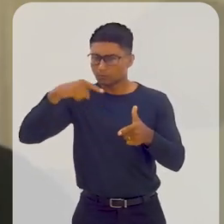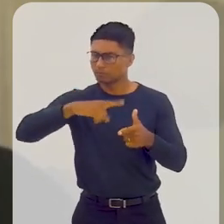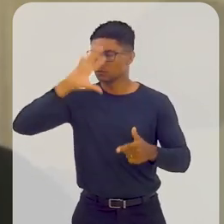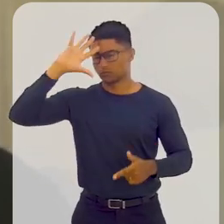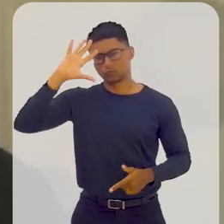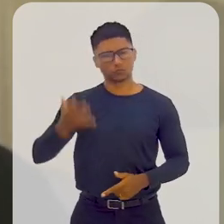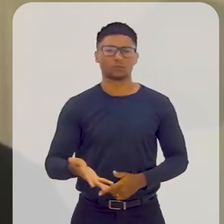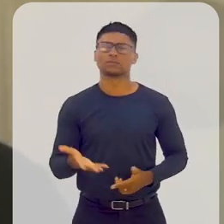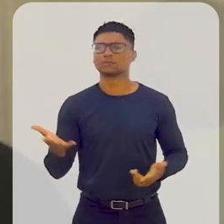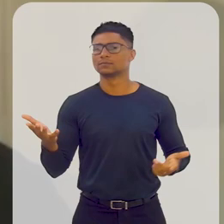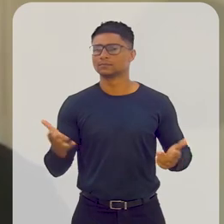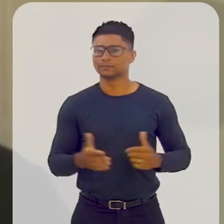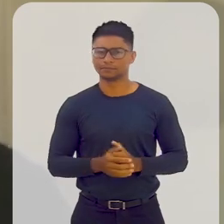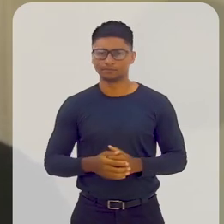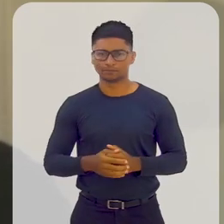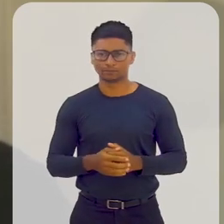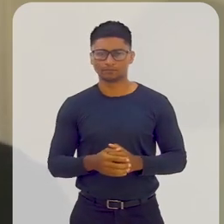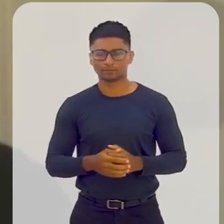nesse problema, né,